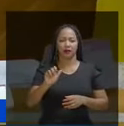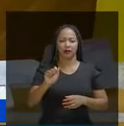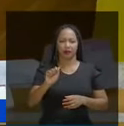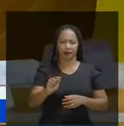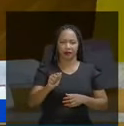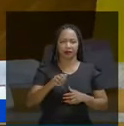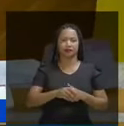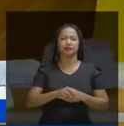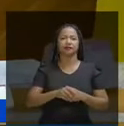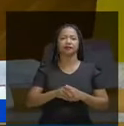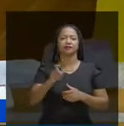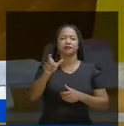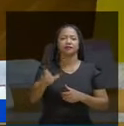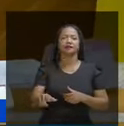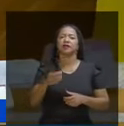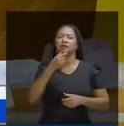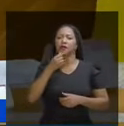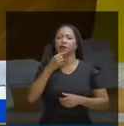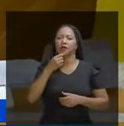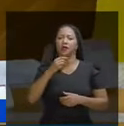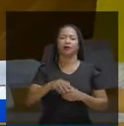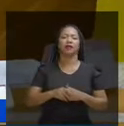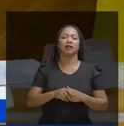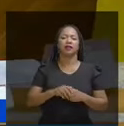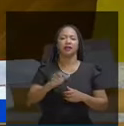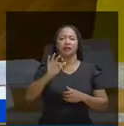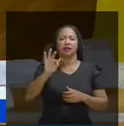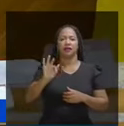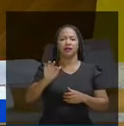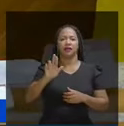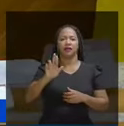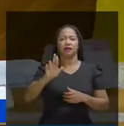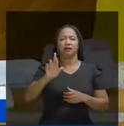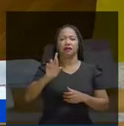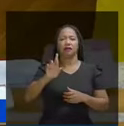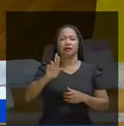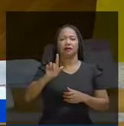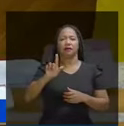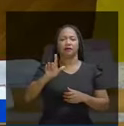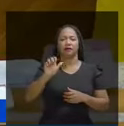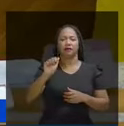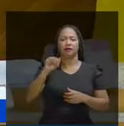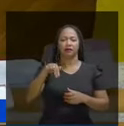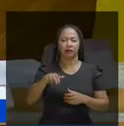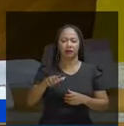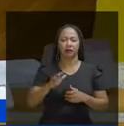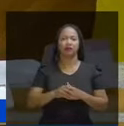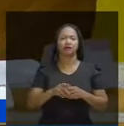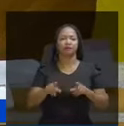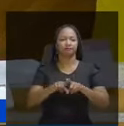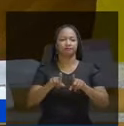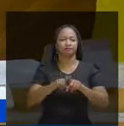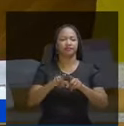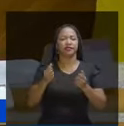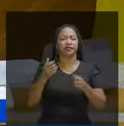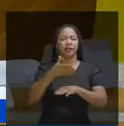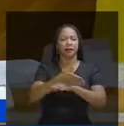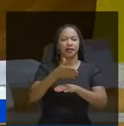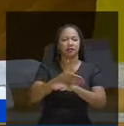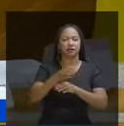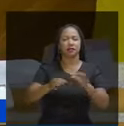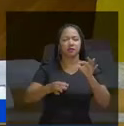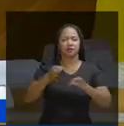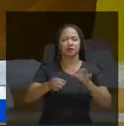Antônio Paulo de Oliveira Furlan, e o recorrido é Ronan Marques Bruno. Atuarão como vogais juízes Rivaldo